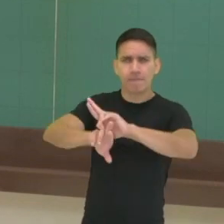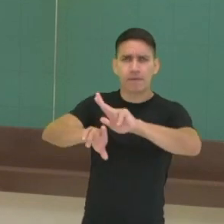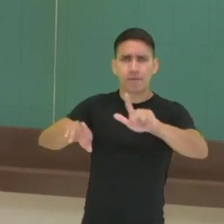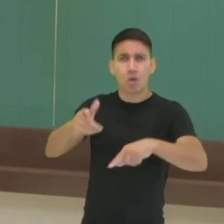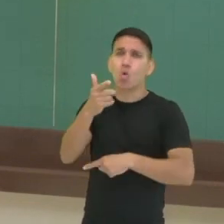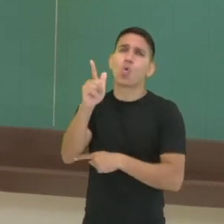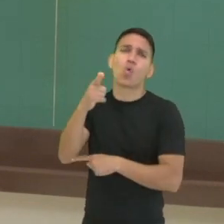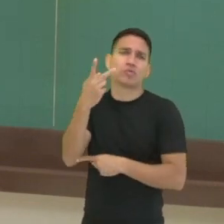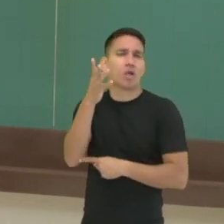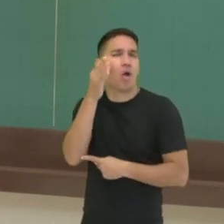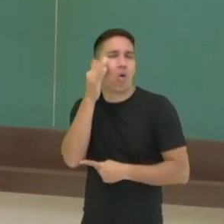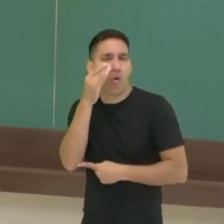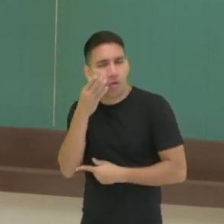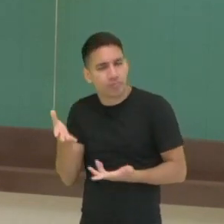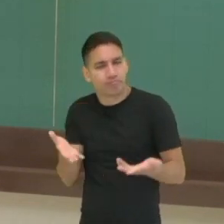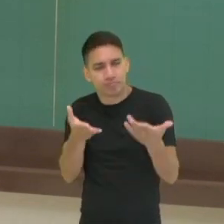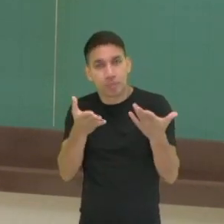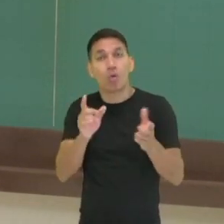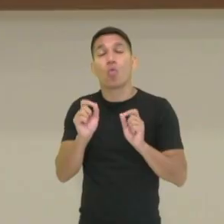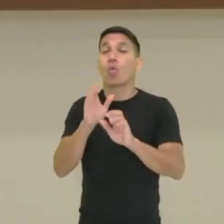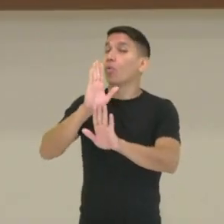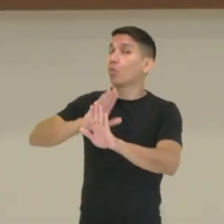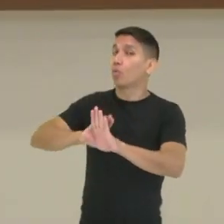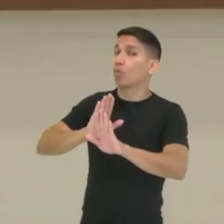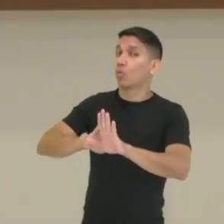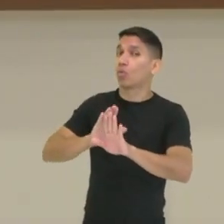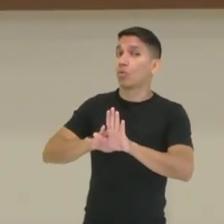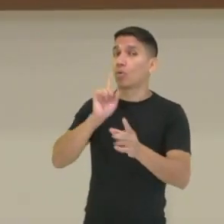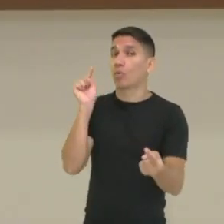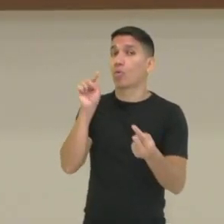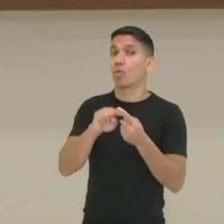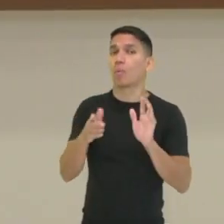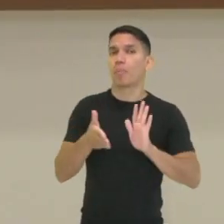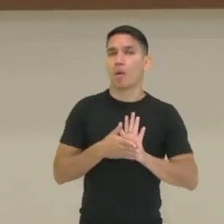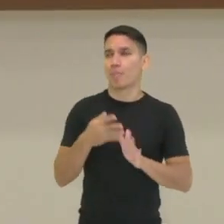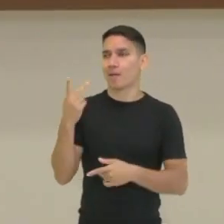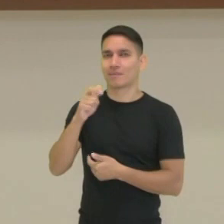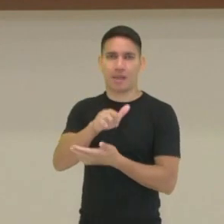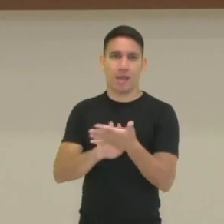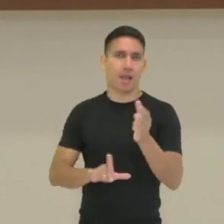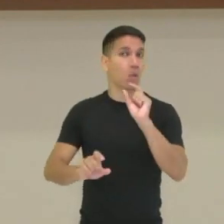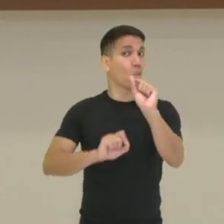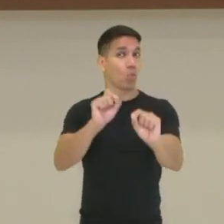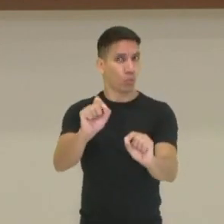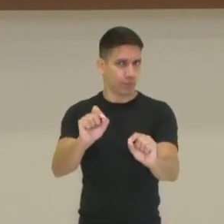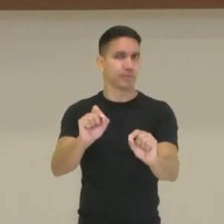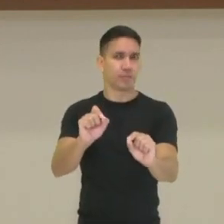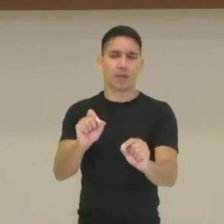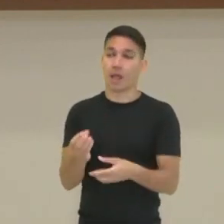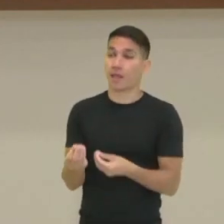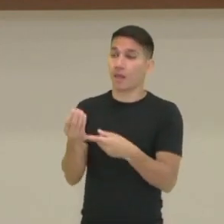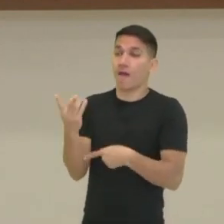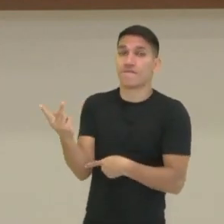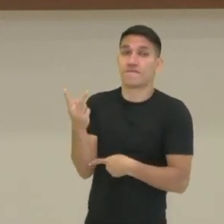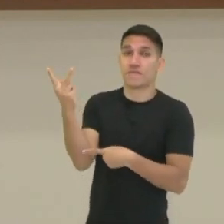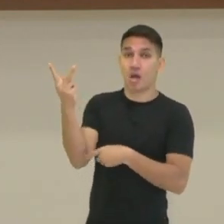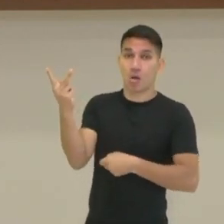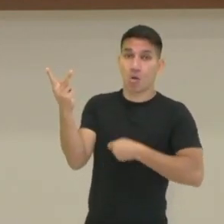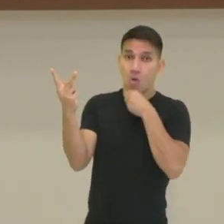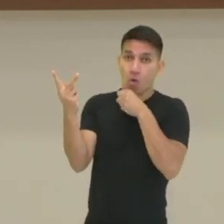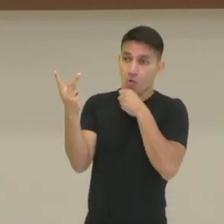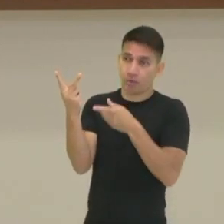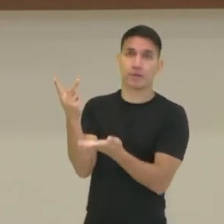que você quiser. Qual é a intenção, qual é a proposta dessa atividade? Valorizar os